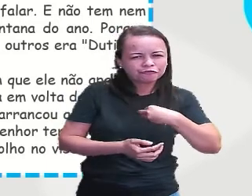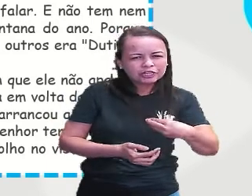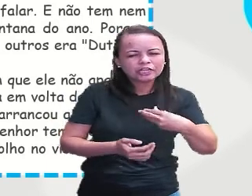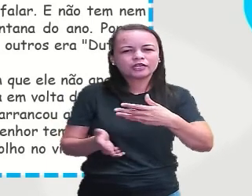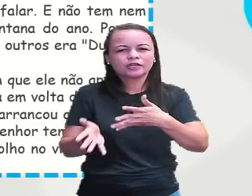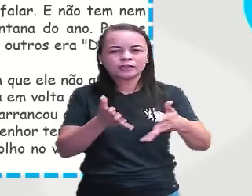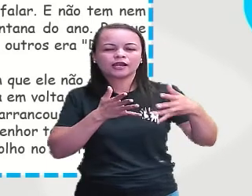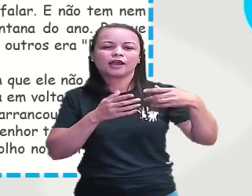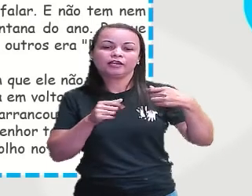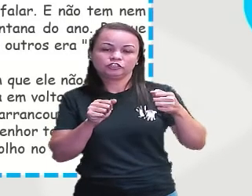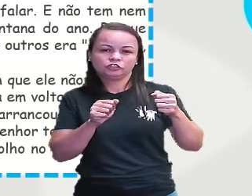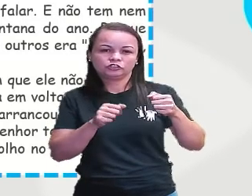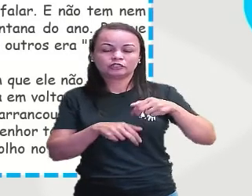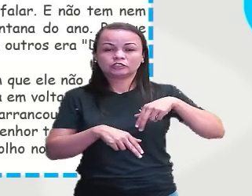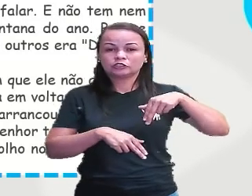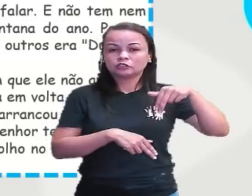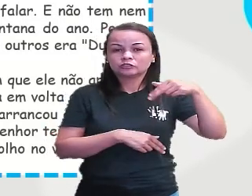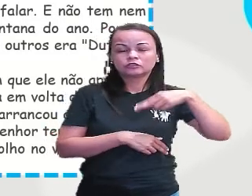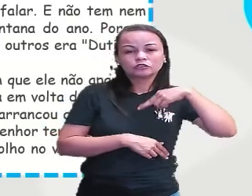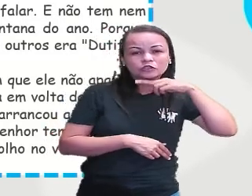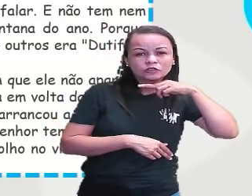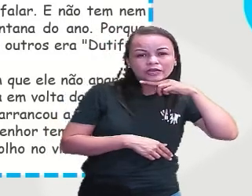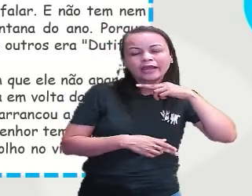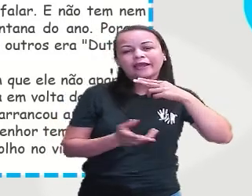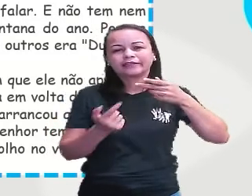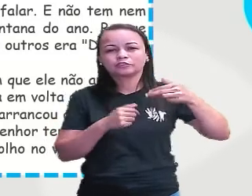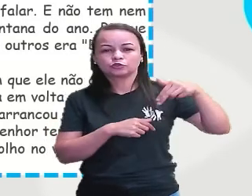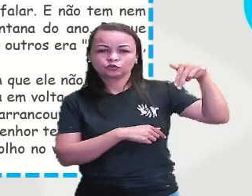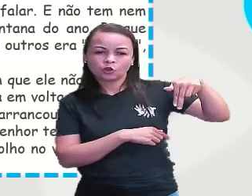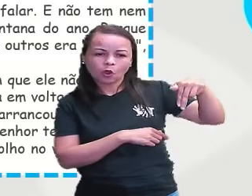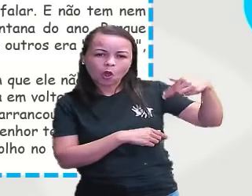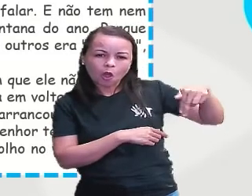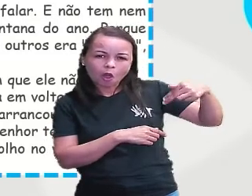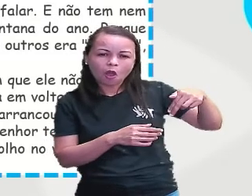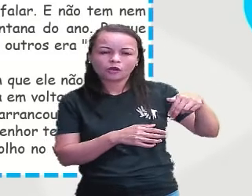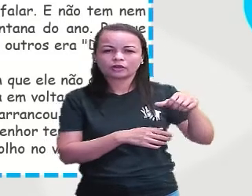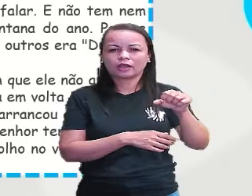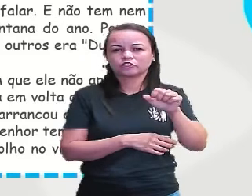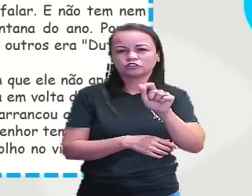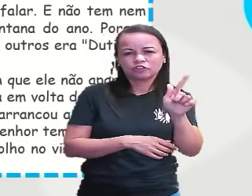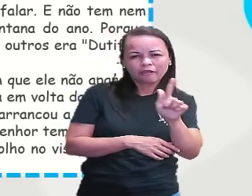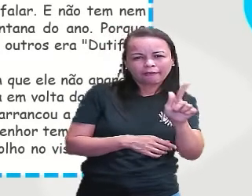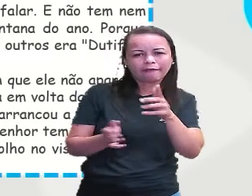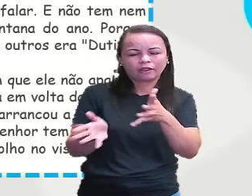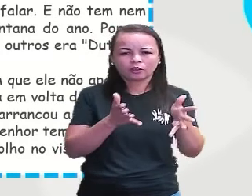genros e netos em volta, bisnetos na frente esparramados pelo chão.